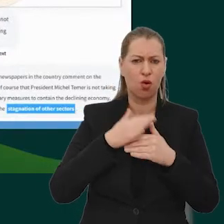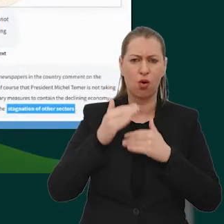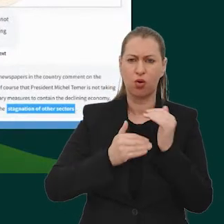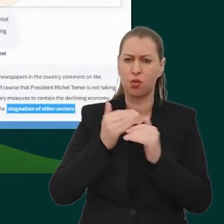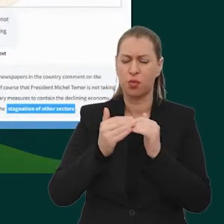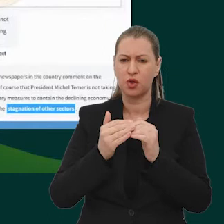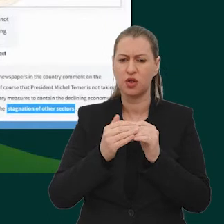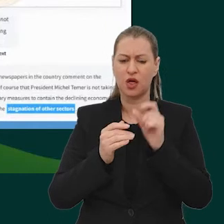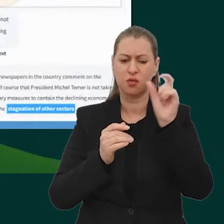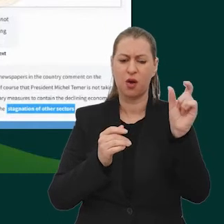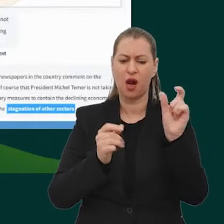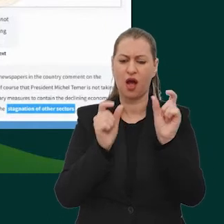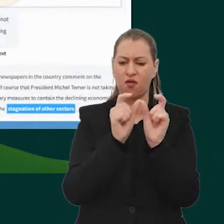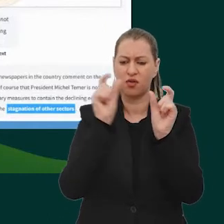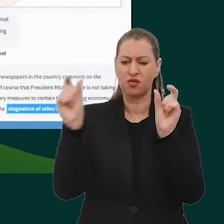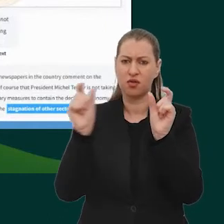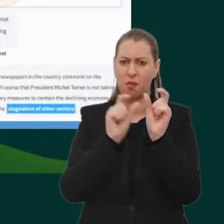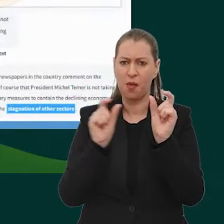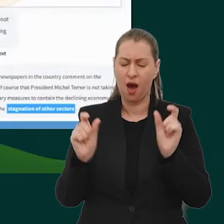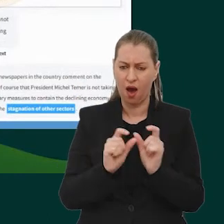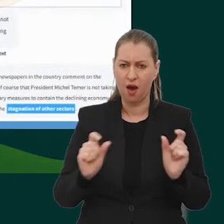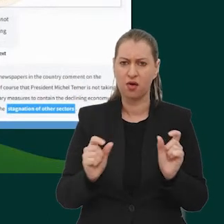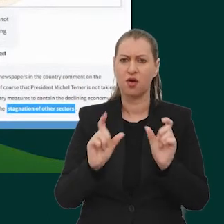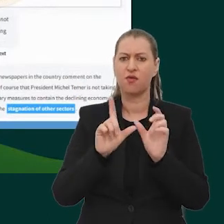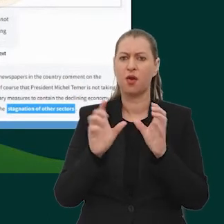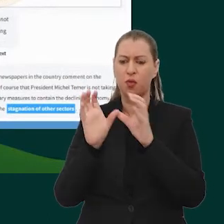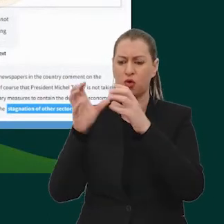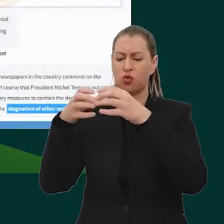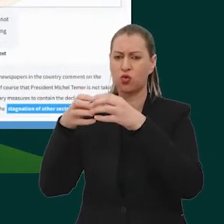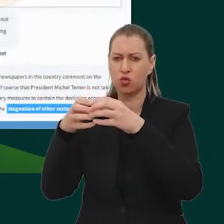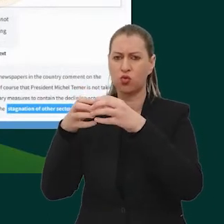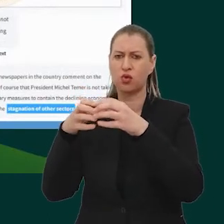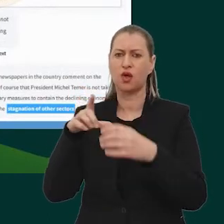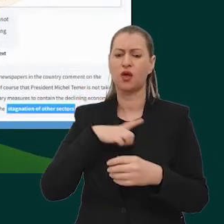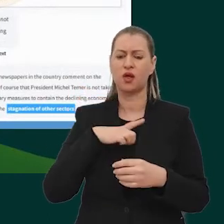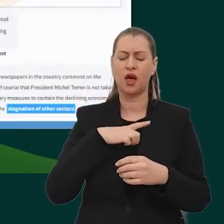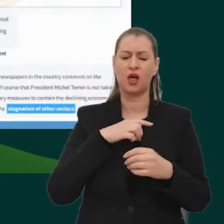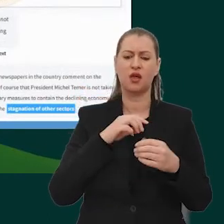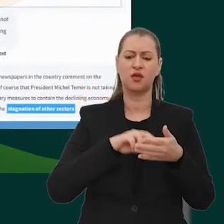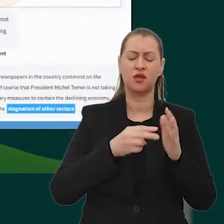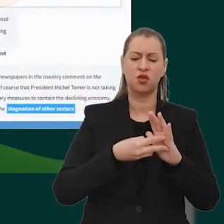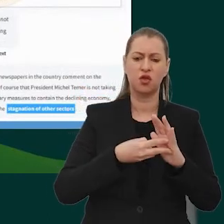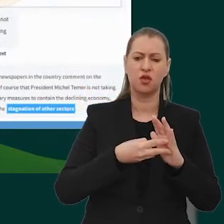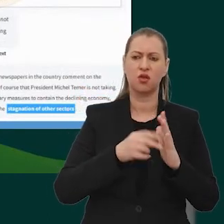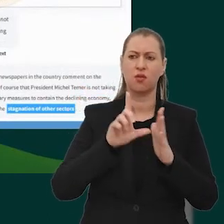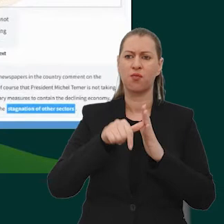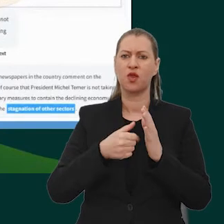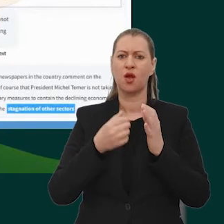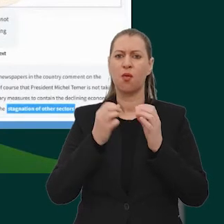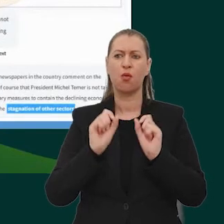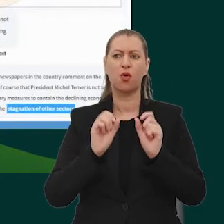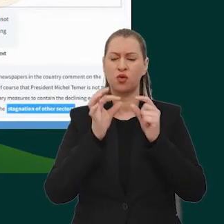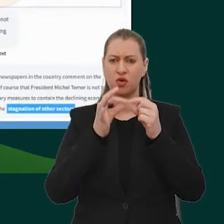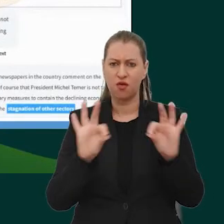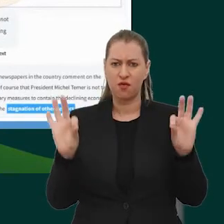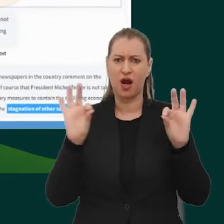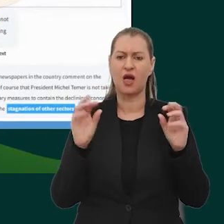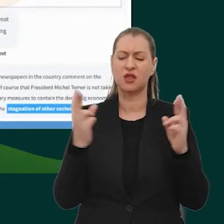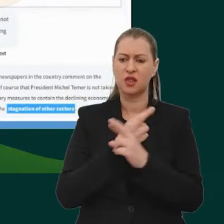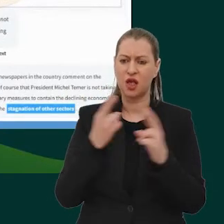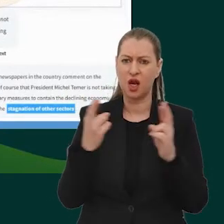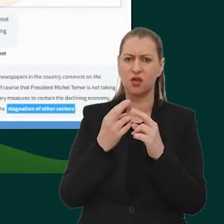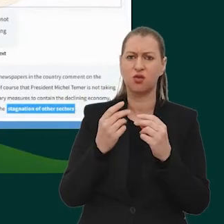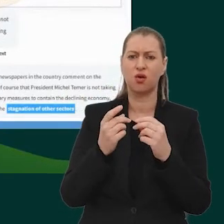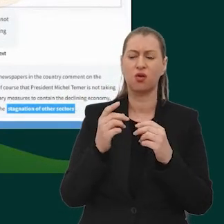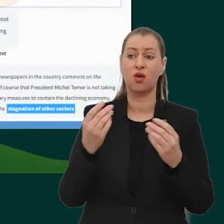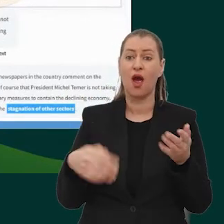em palavras, depois em pequenos blocos que fazem sentido, depois em pequenas sentenças que têm correlações. E